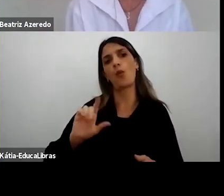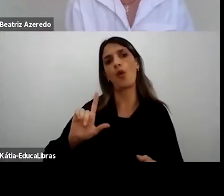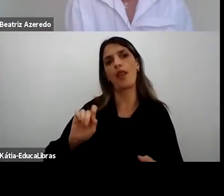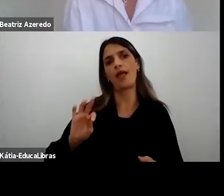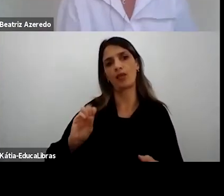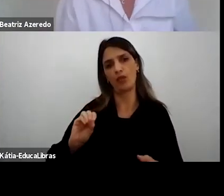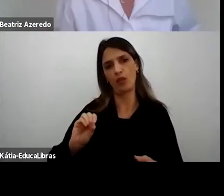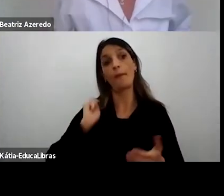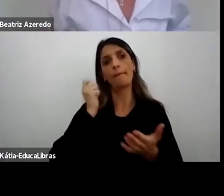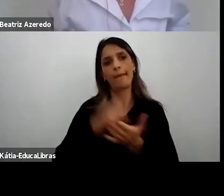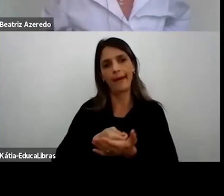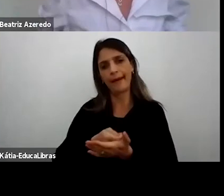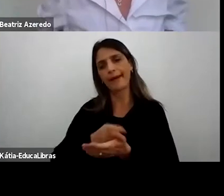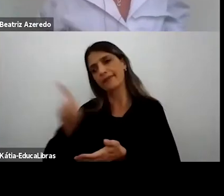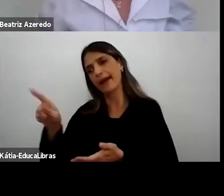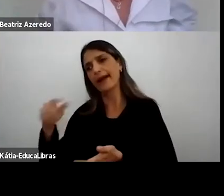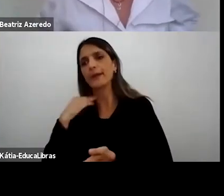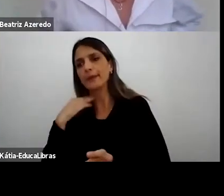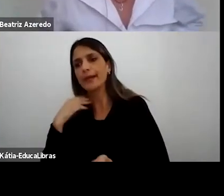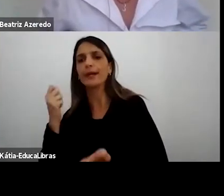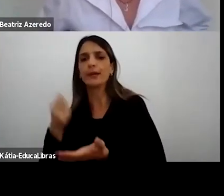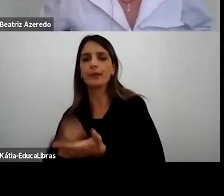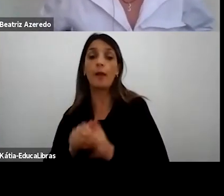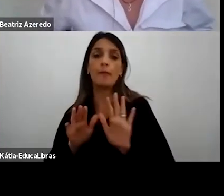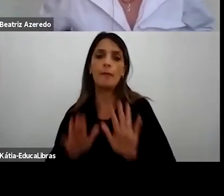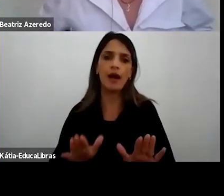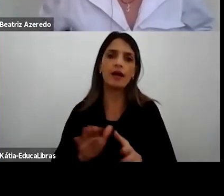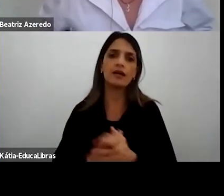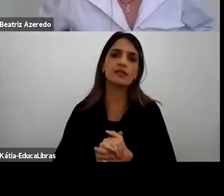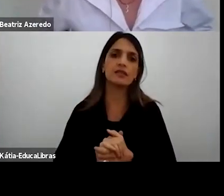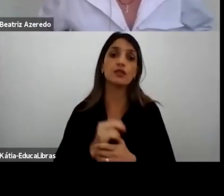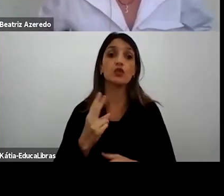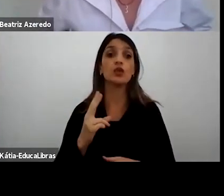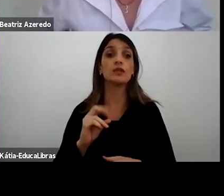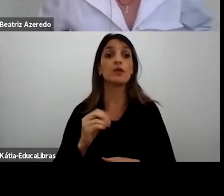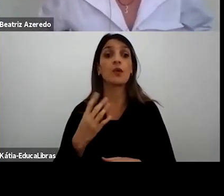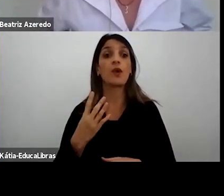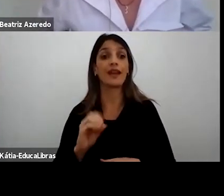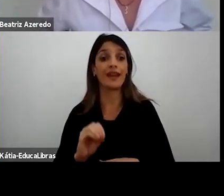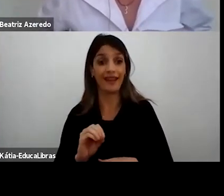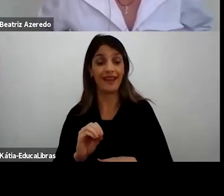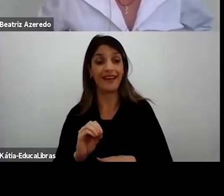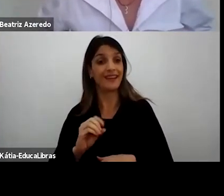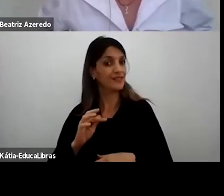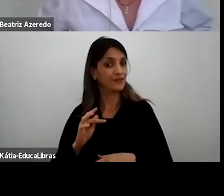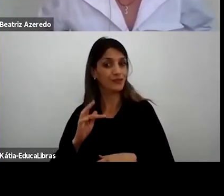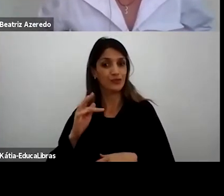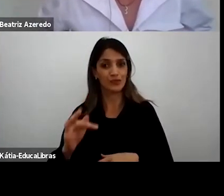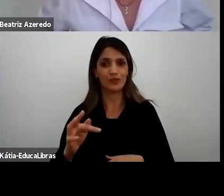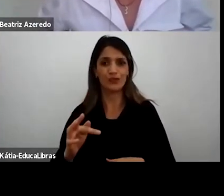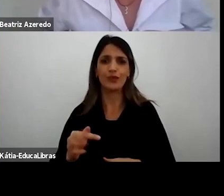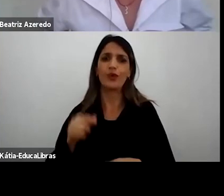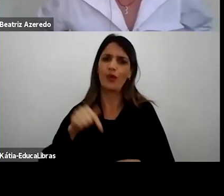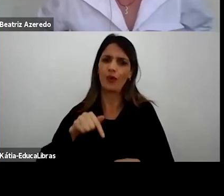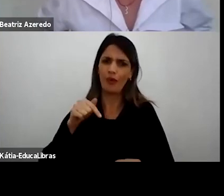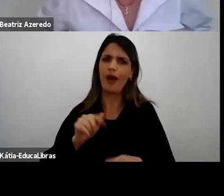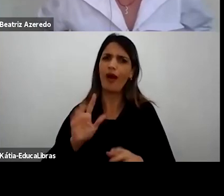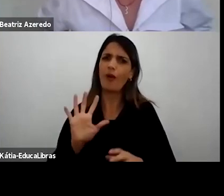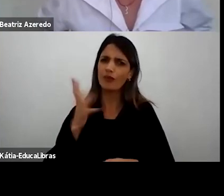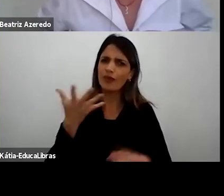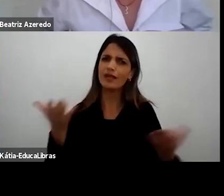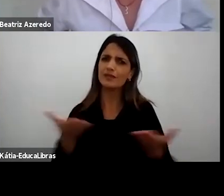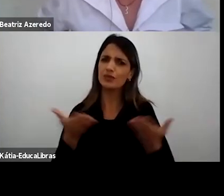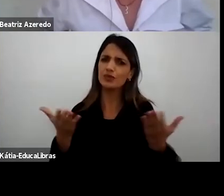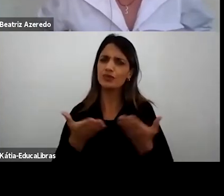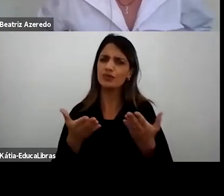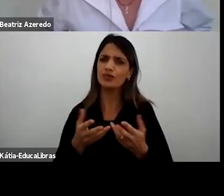né? A gente, em 2040, se Deus quiser, com tudo isso que nós estamos passando com a pandemia, né? A gente vai ter investimento, né,